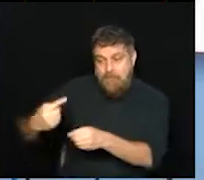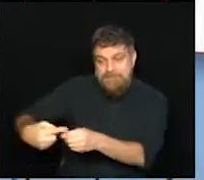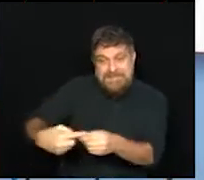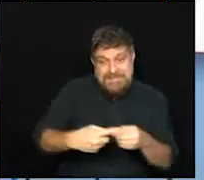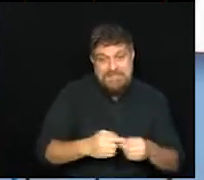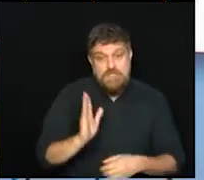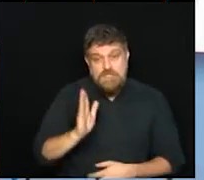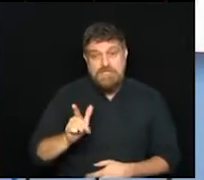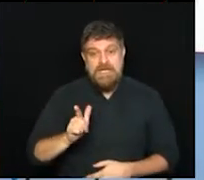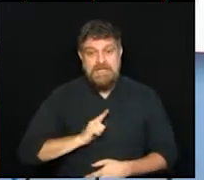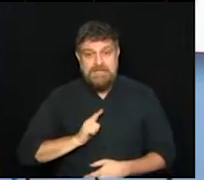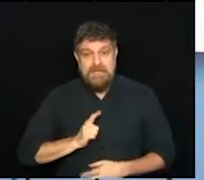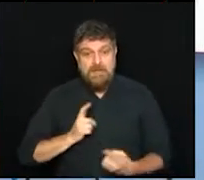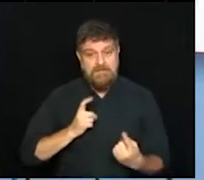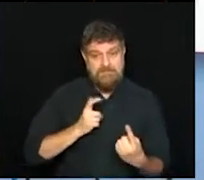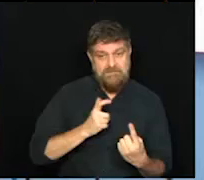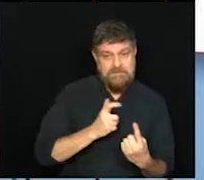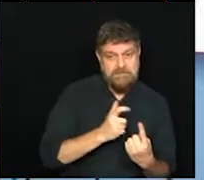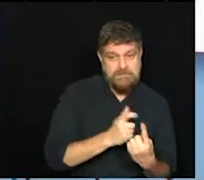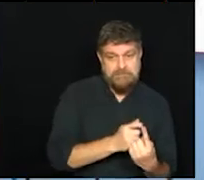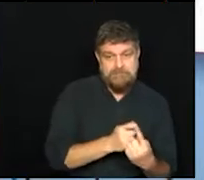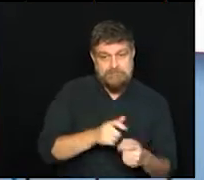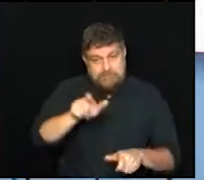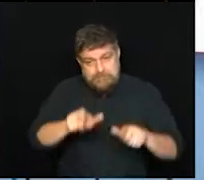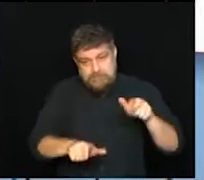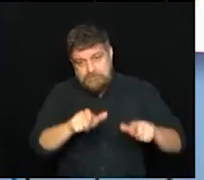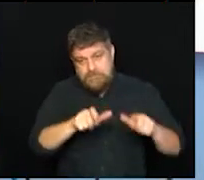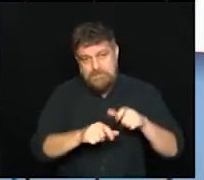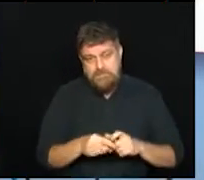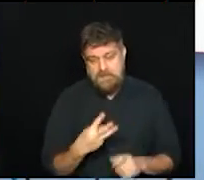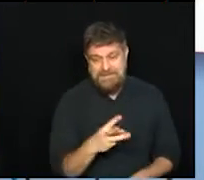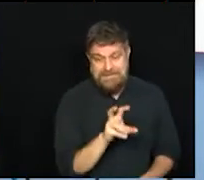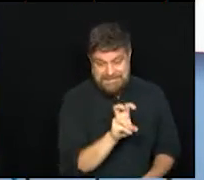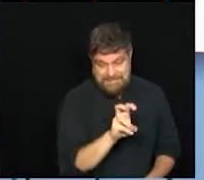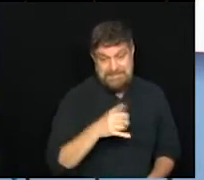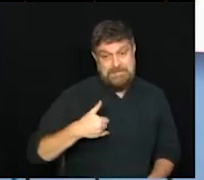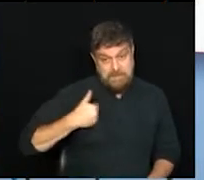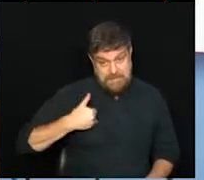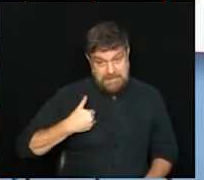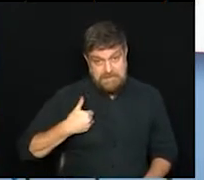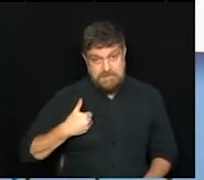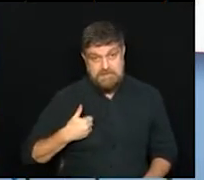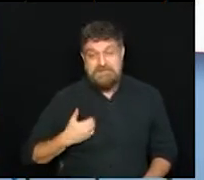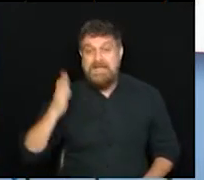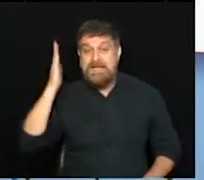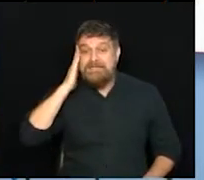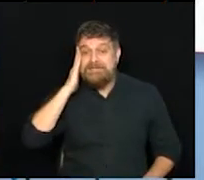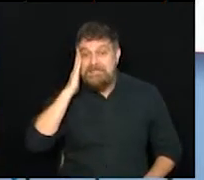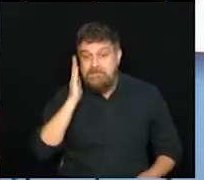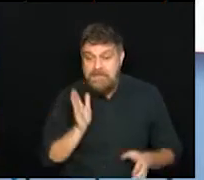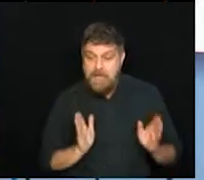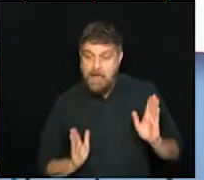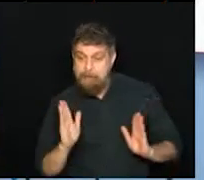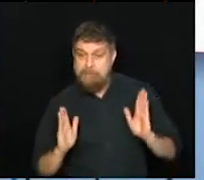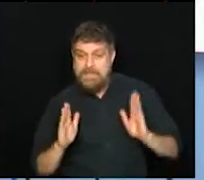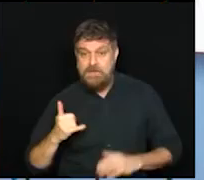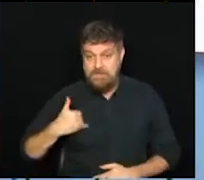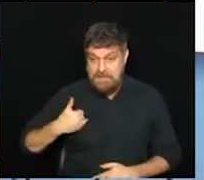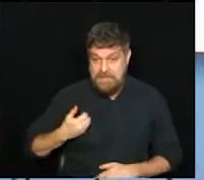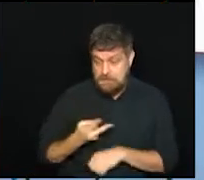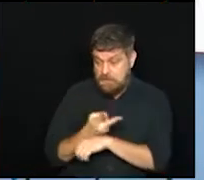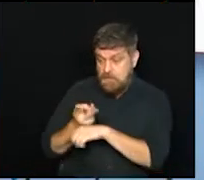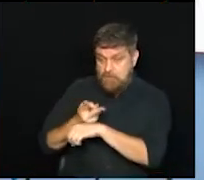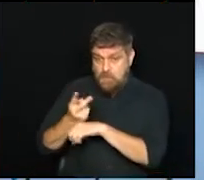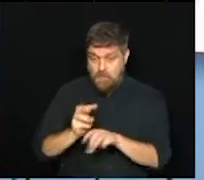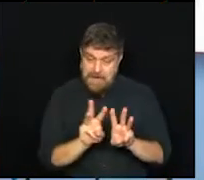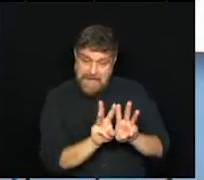já estão, inclusive, vacinando os moradores com 35 anos. Então, para saber a faixa etária, você tem que procurar